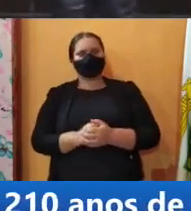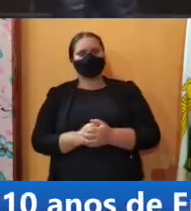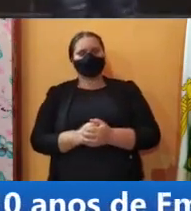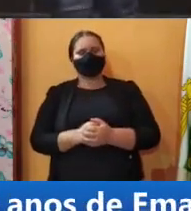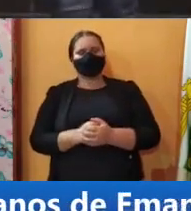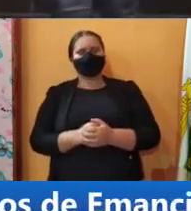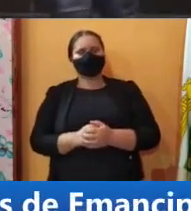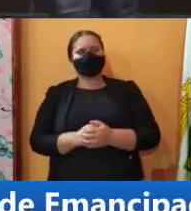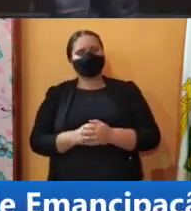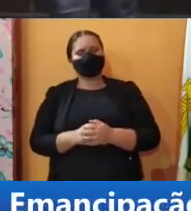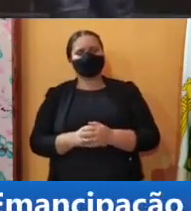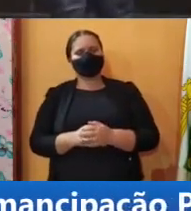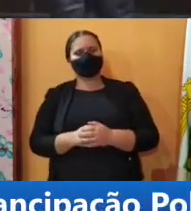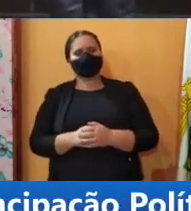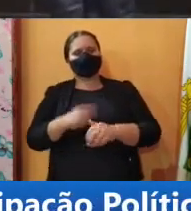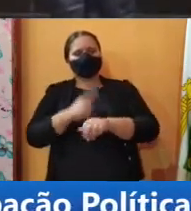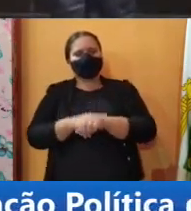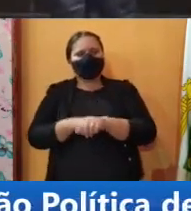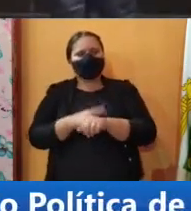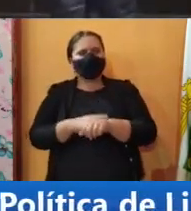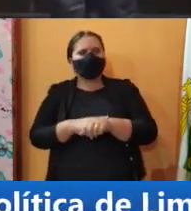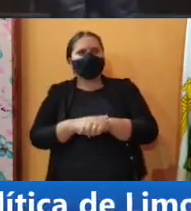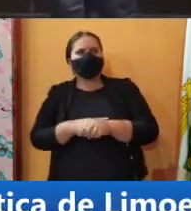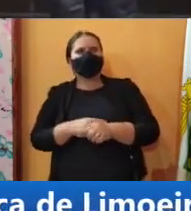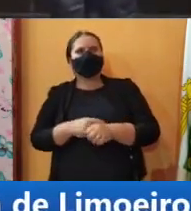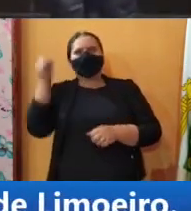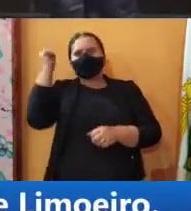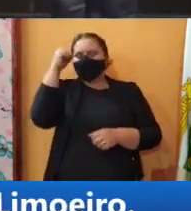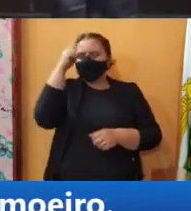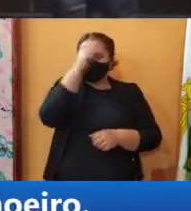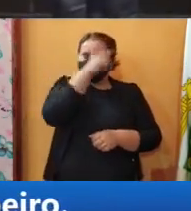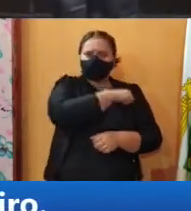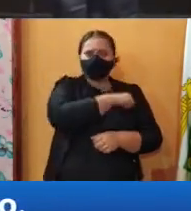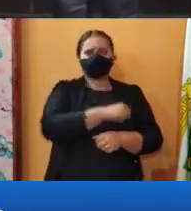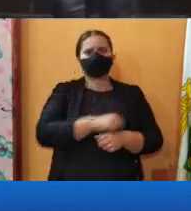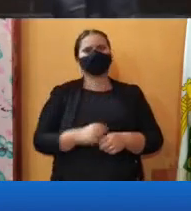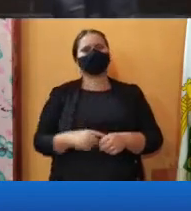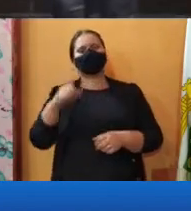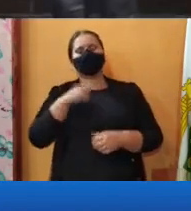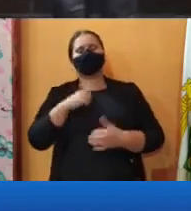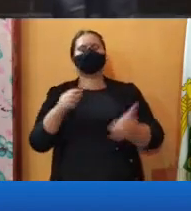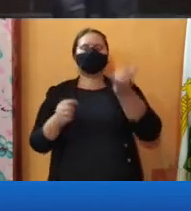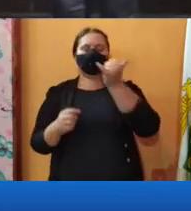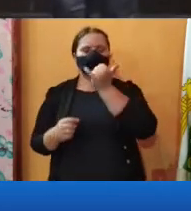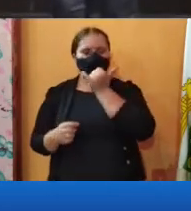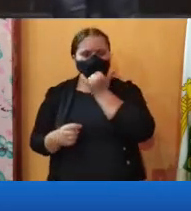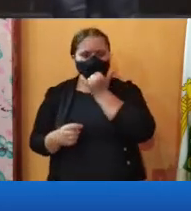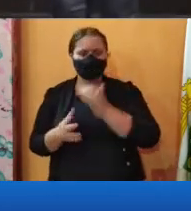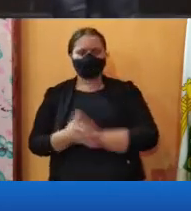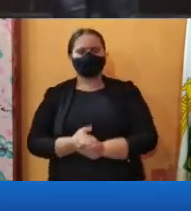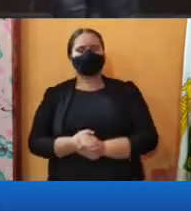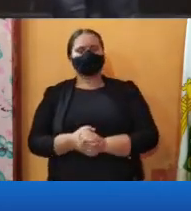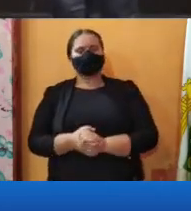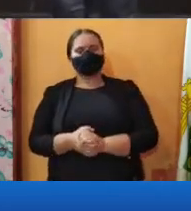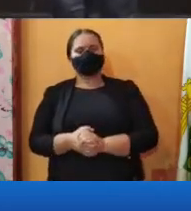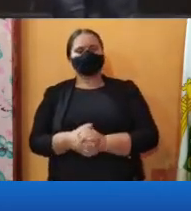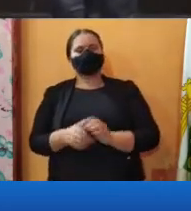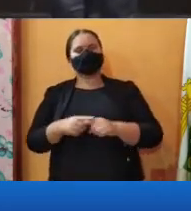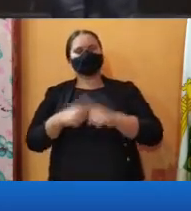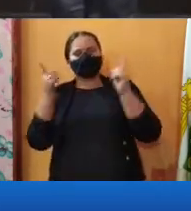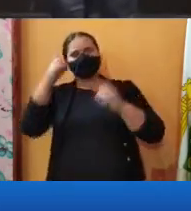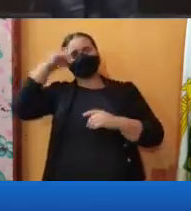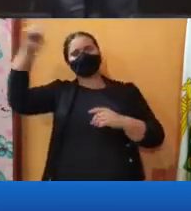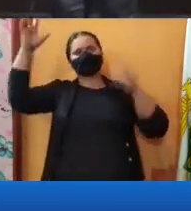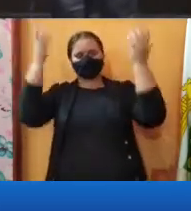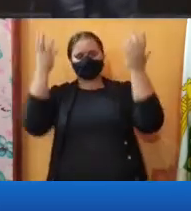ter esse momento de dificuldade. Infelizmente, a gente pede desculpa àqueles que a gente não chegou. Mas, se Deus